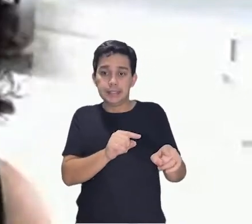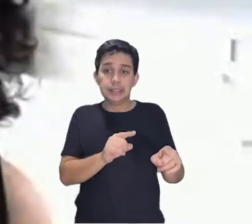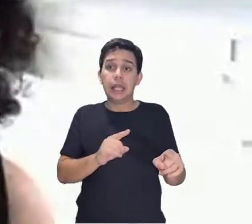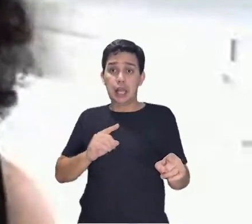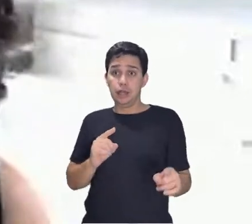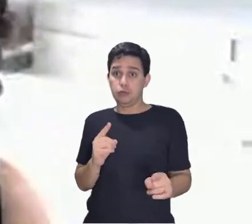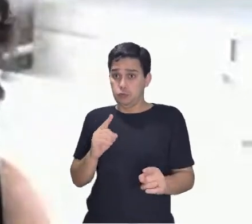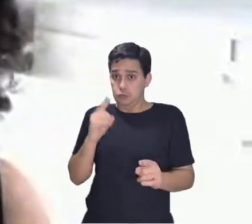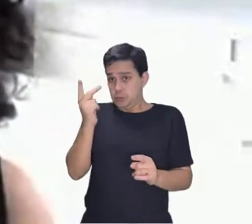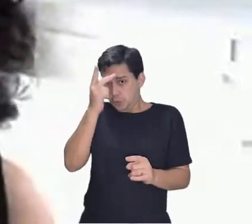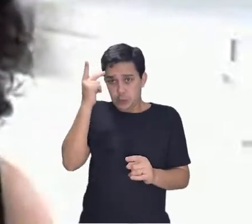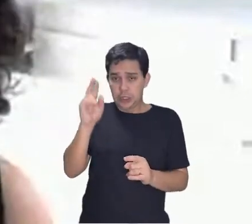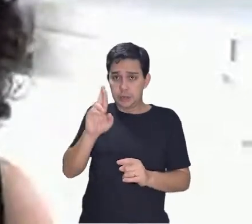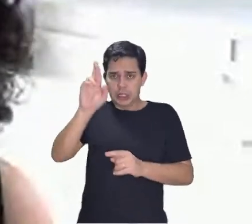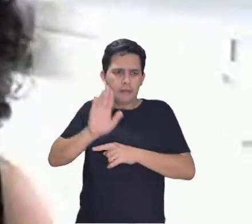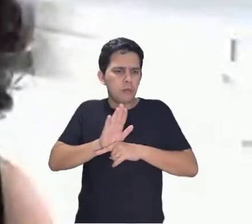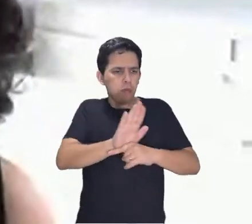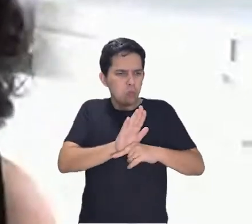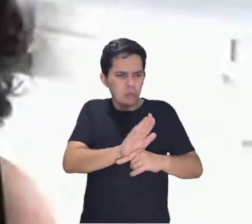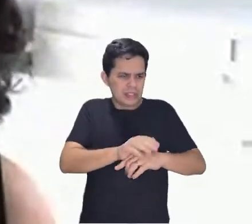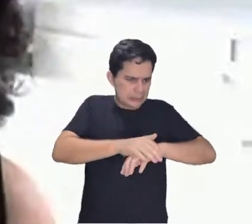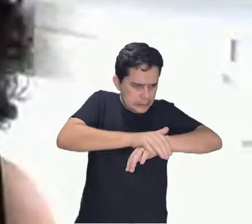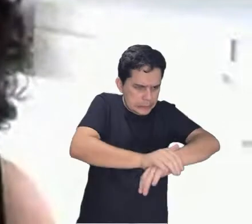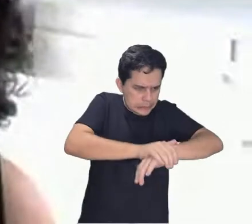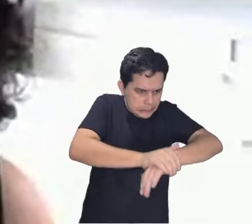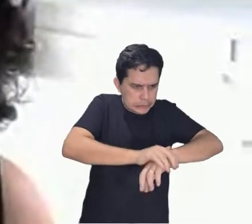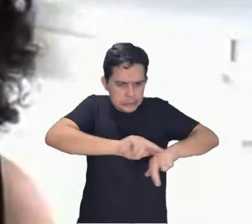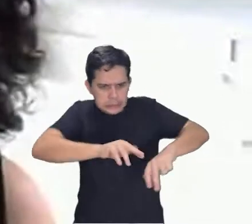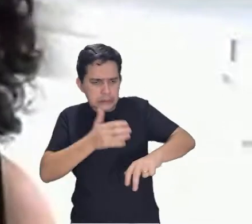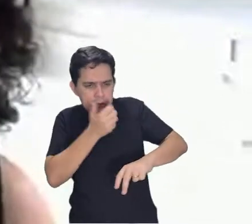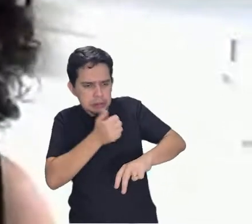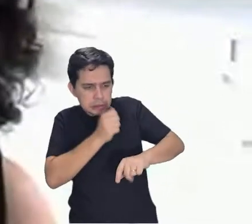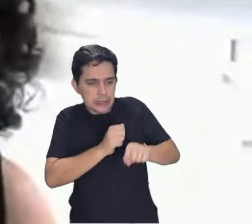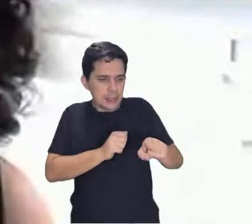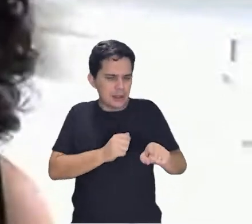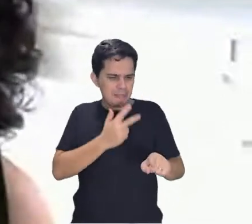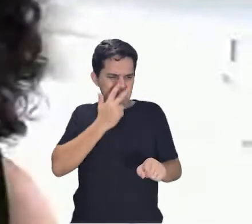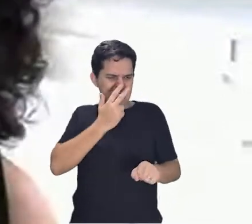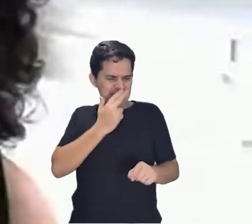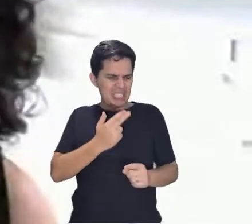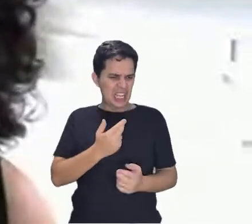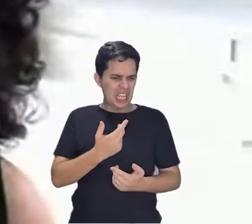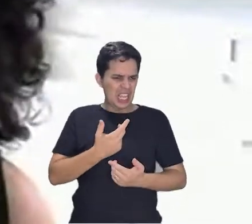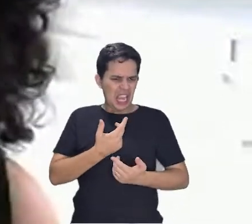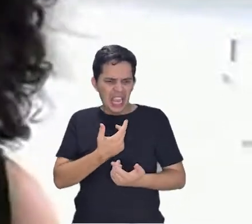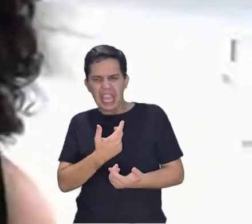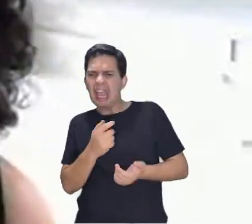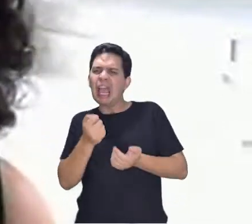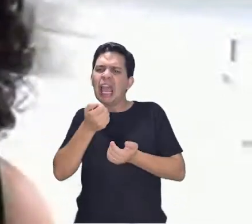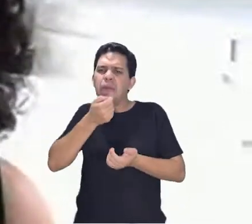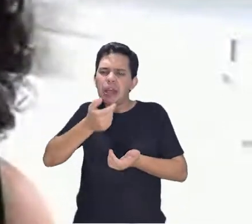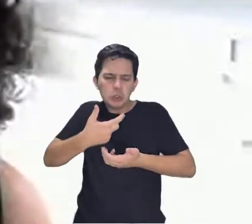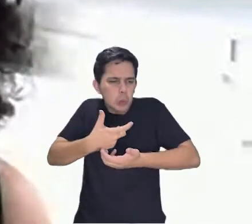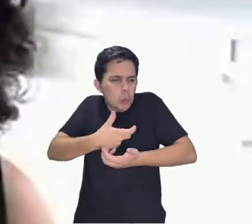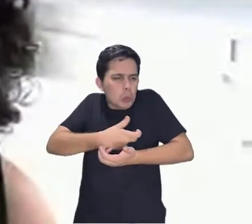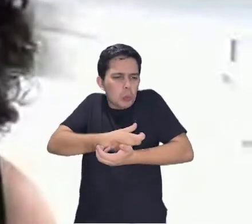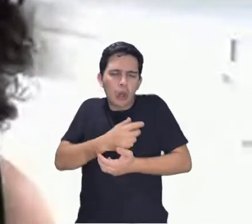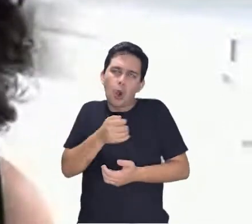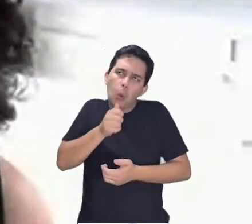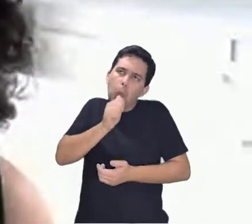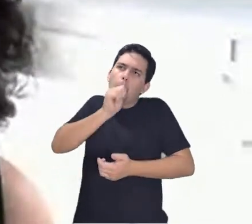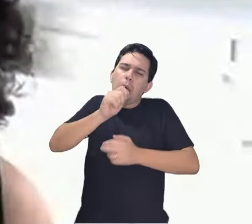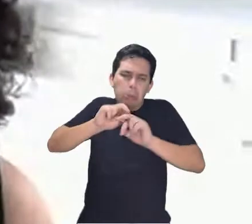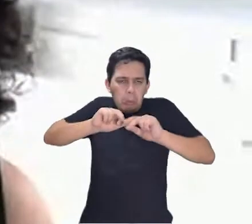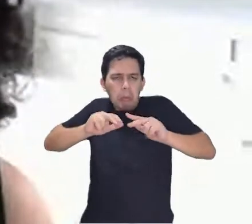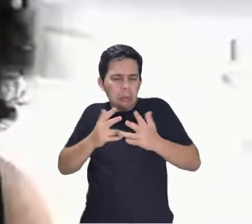a vítima teria ingerido uma quantidade de medicamentos, dando a entender até que seria um suposto suicídio. Né? Posteriormente, no hospital, se verificou que,